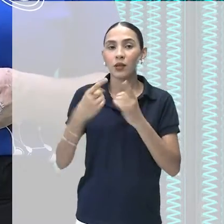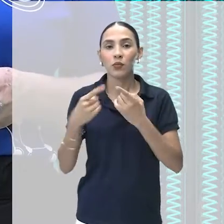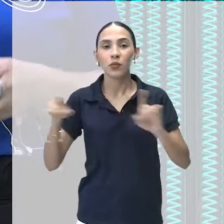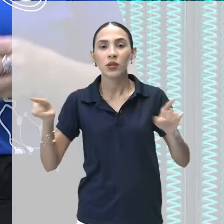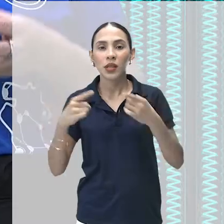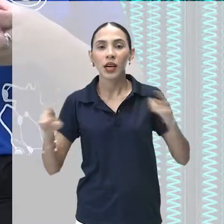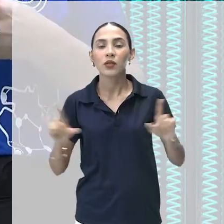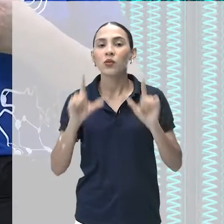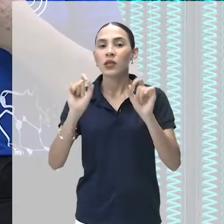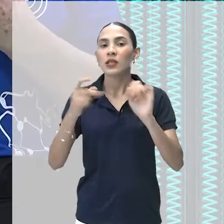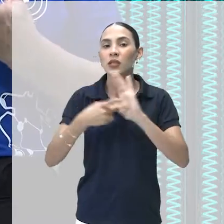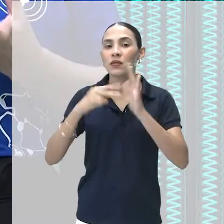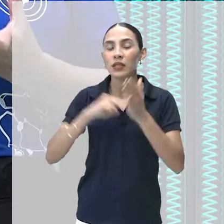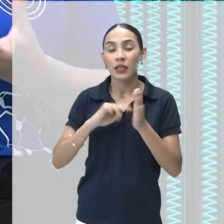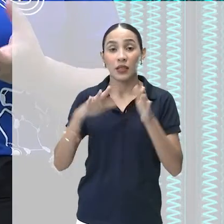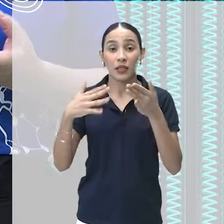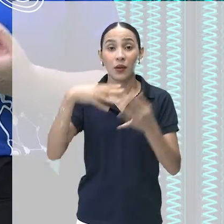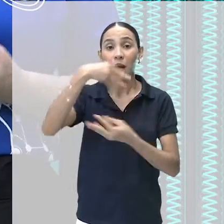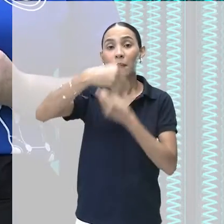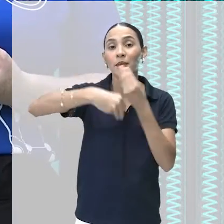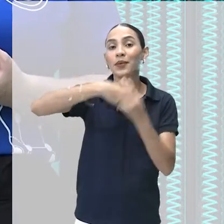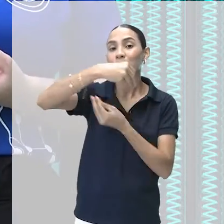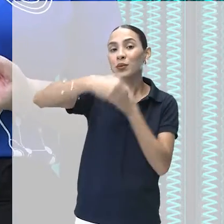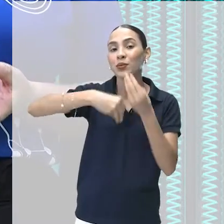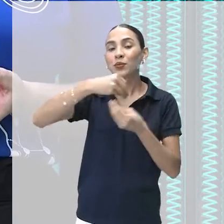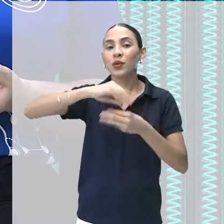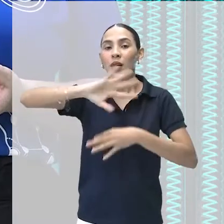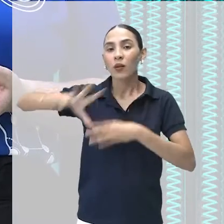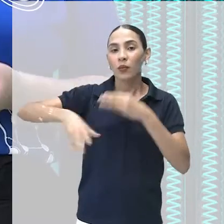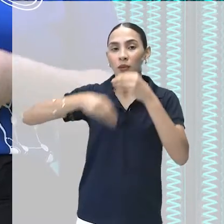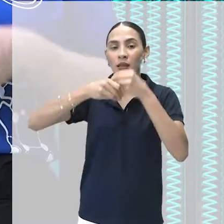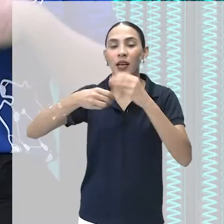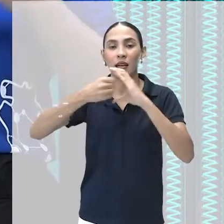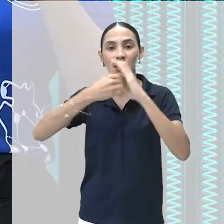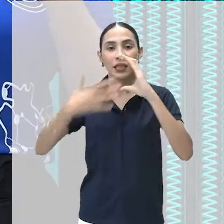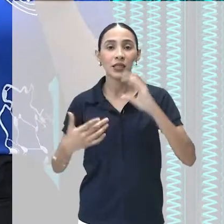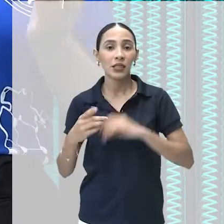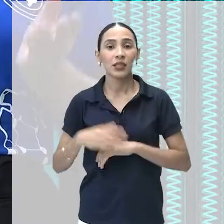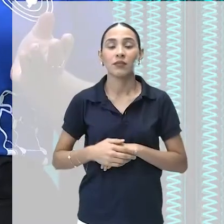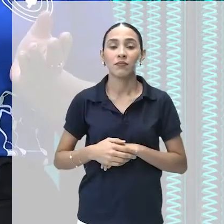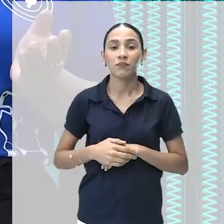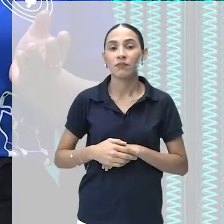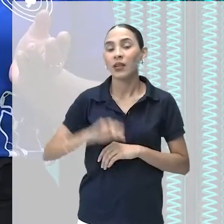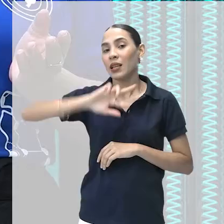essa fusão? É a mistura, é agregar elementos